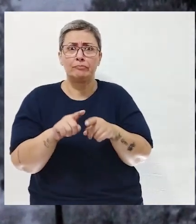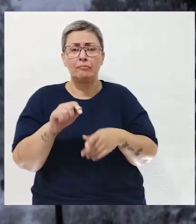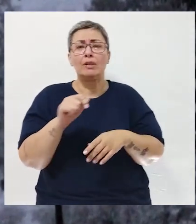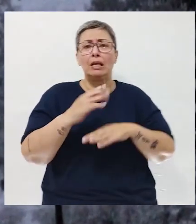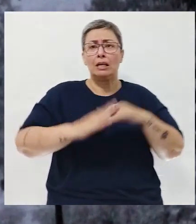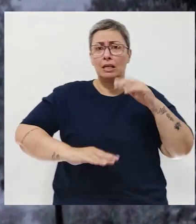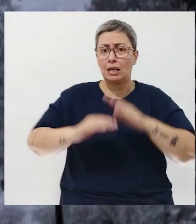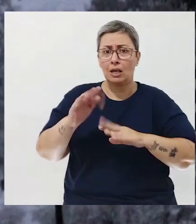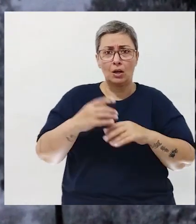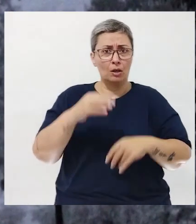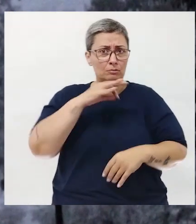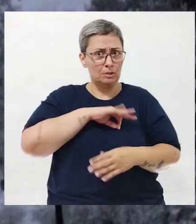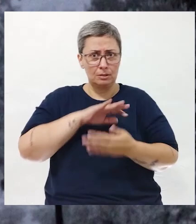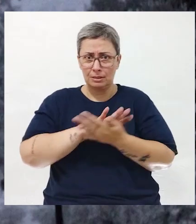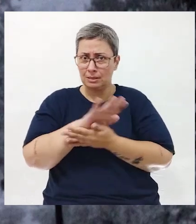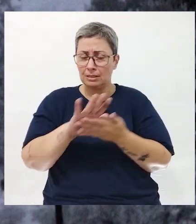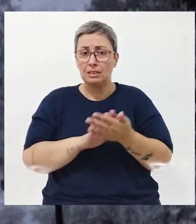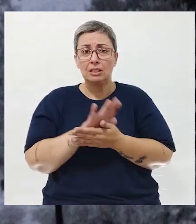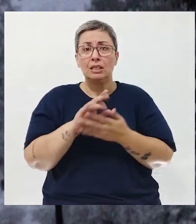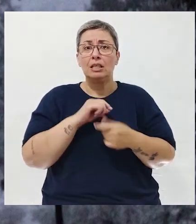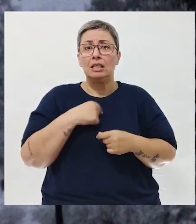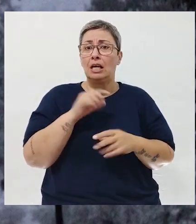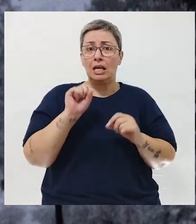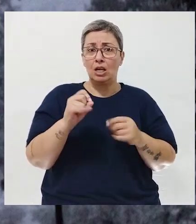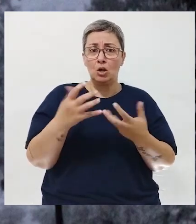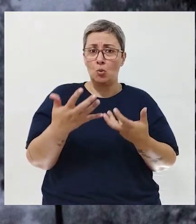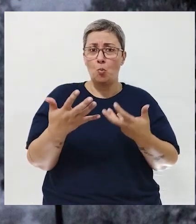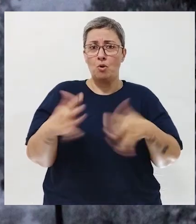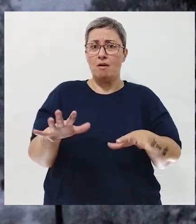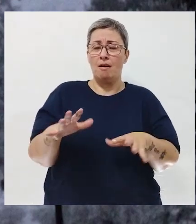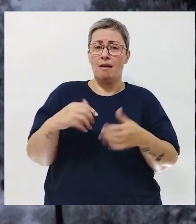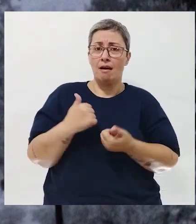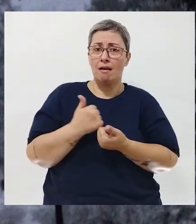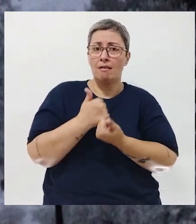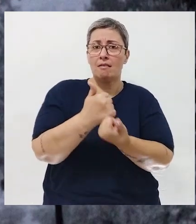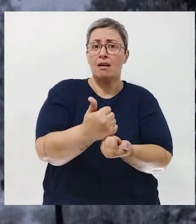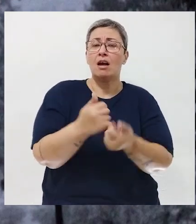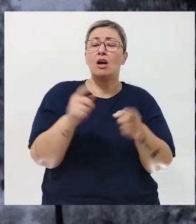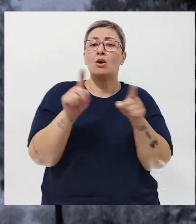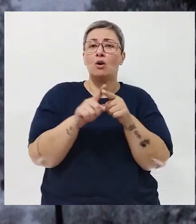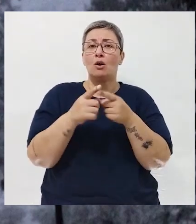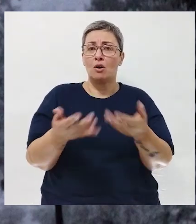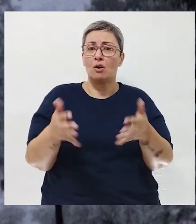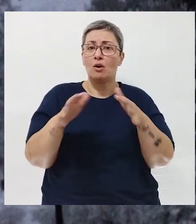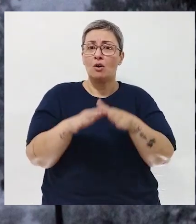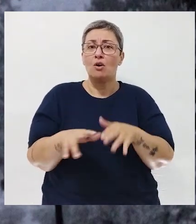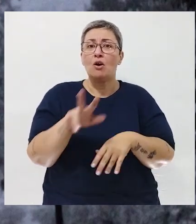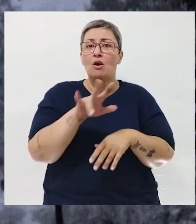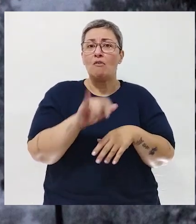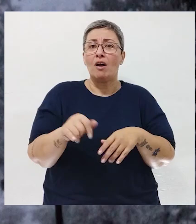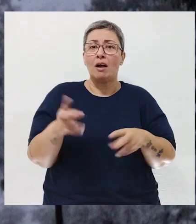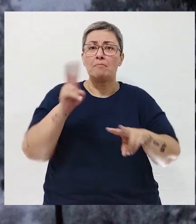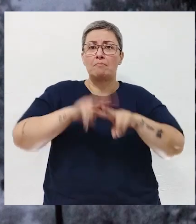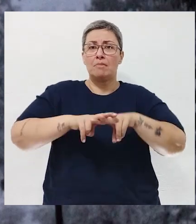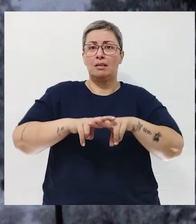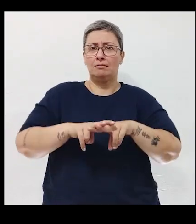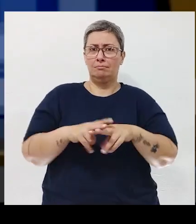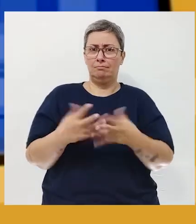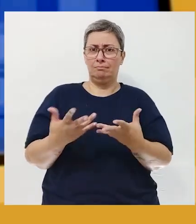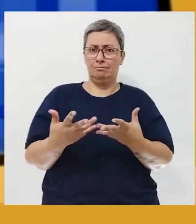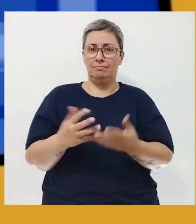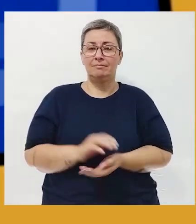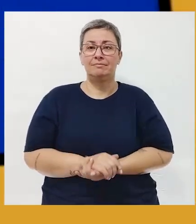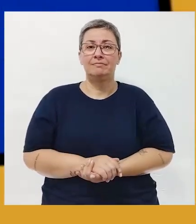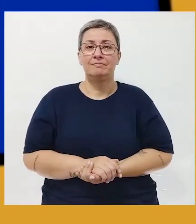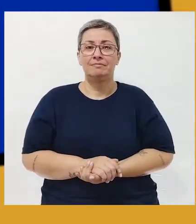atividade não remunerada, quem se negasse a acompanhar o corpo até o cemitério ia parar atrás das grades.